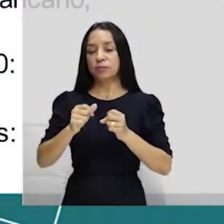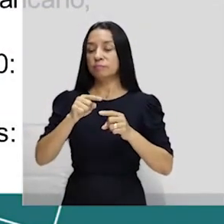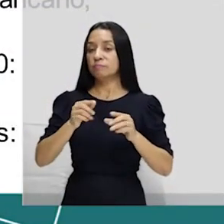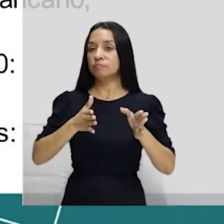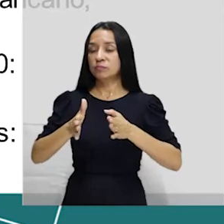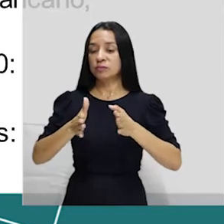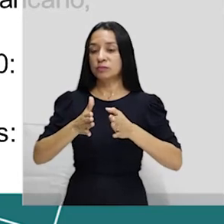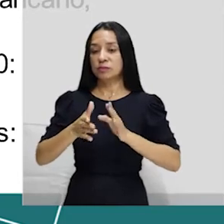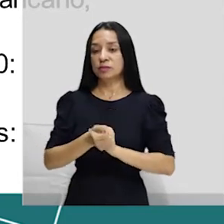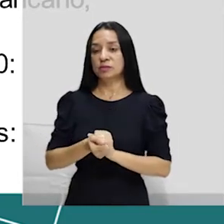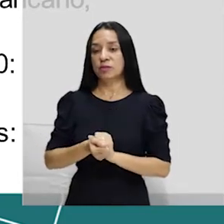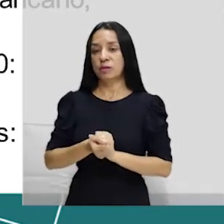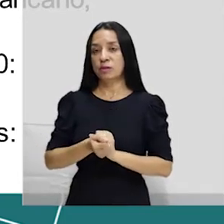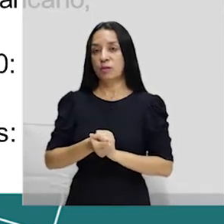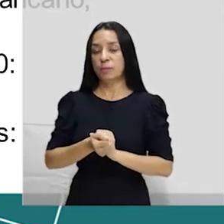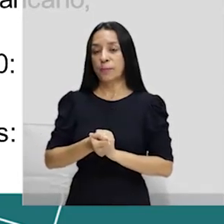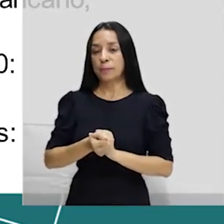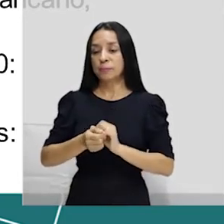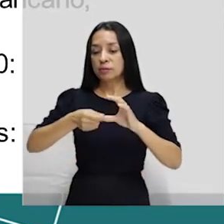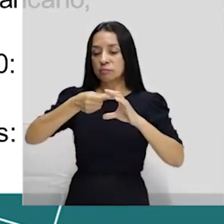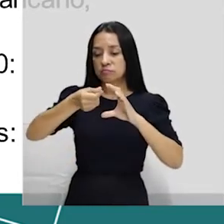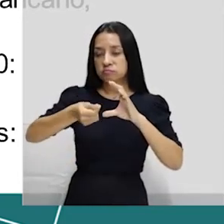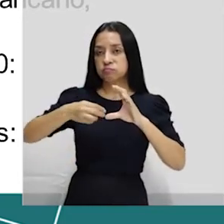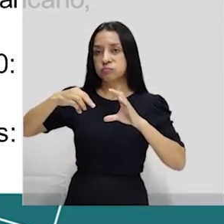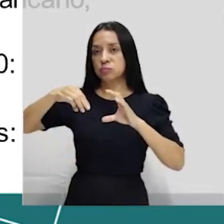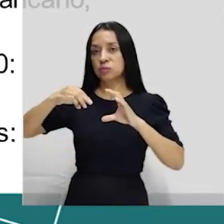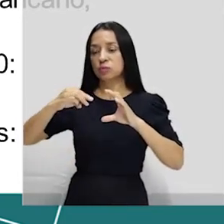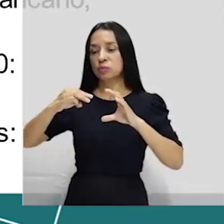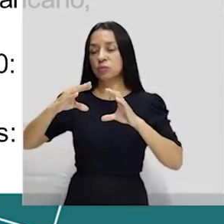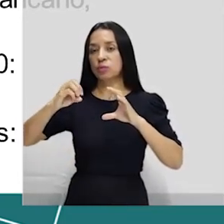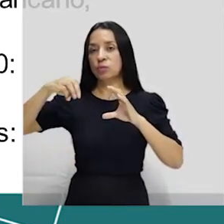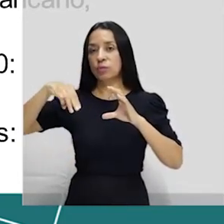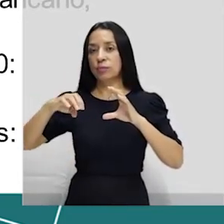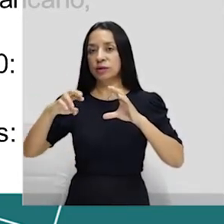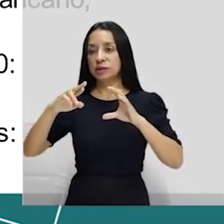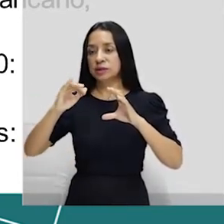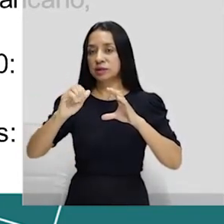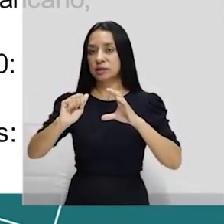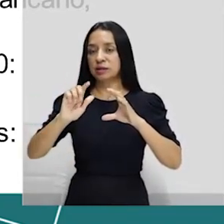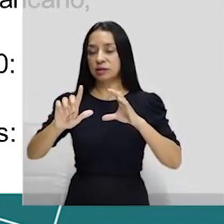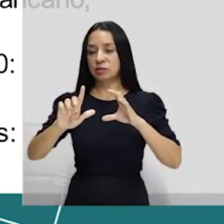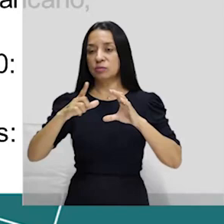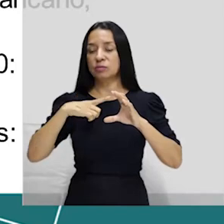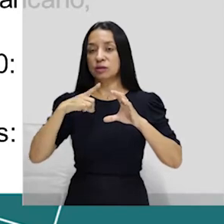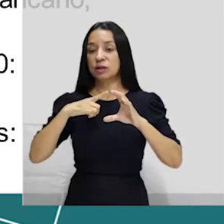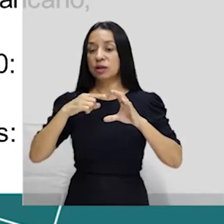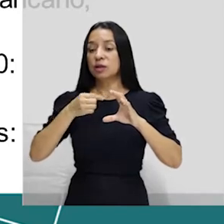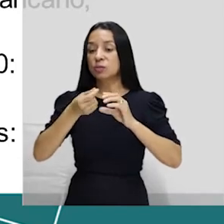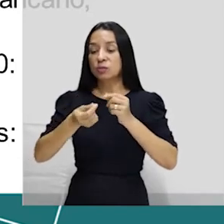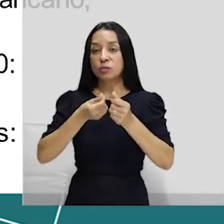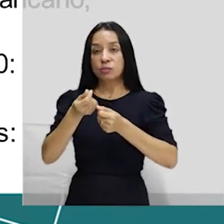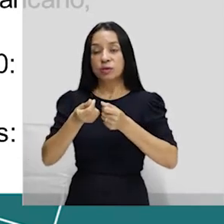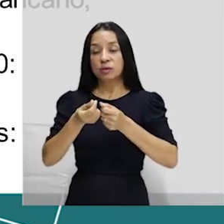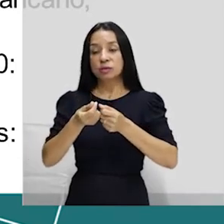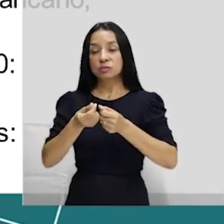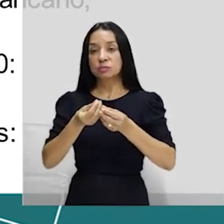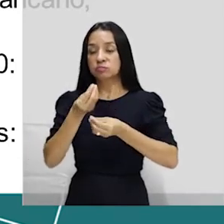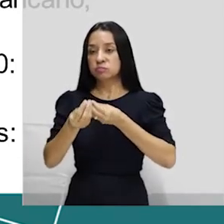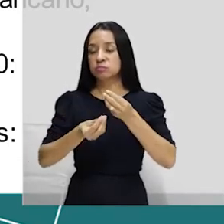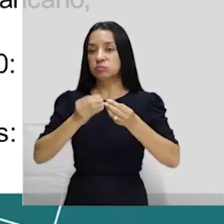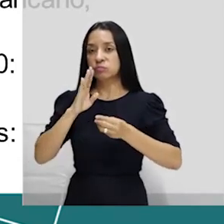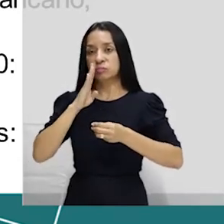em consideração aí, né, os estudos de Karl Marx e Friedrich Engels. Então, para esses autores, essas fases elas vão ocorrer